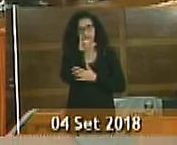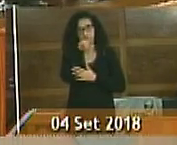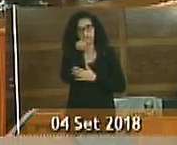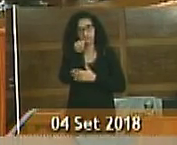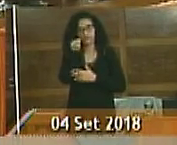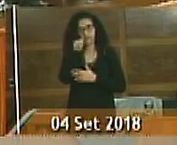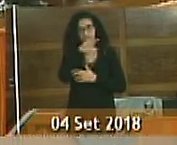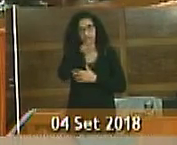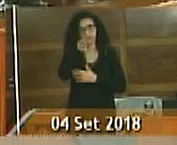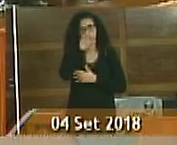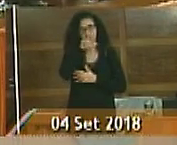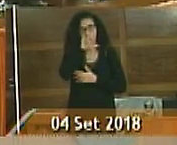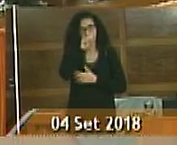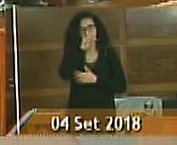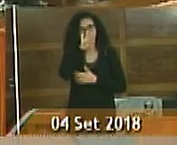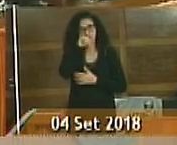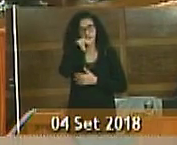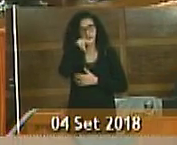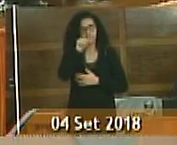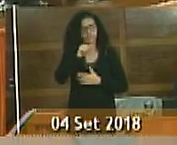Cristina Soares Cipriano.